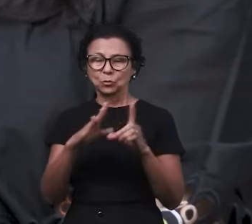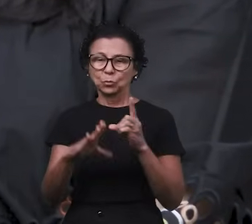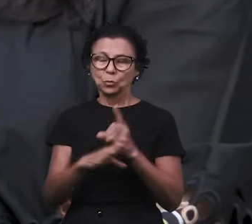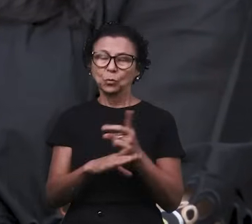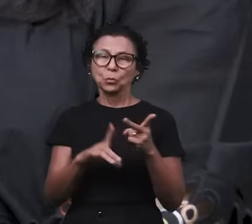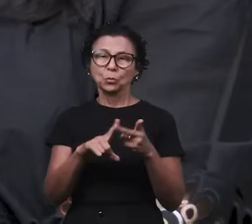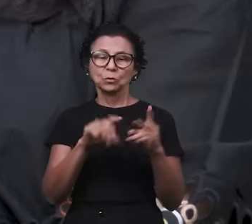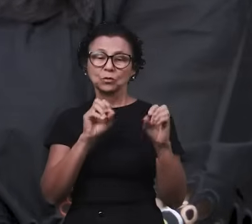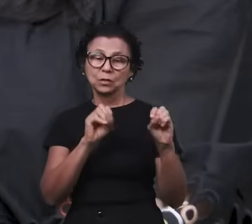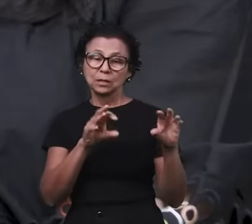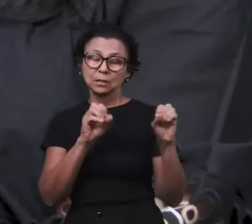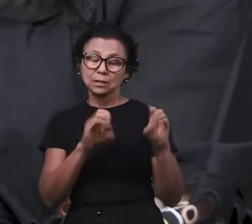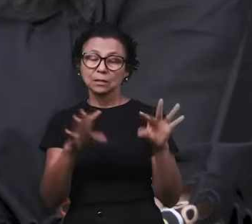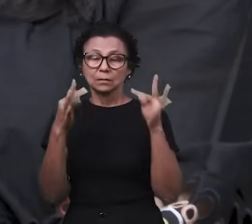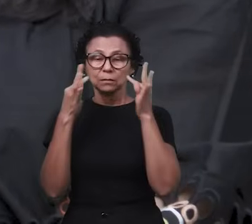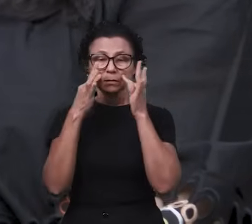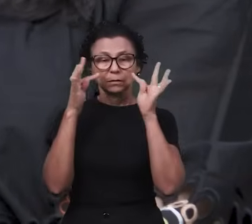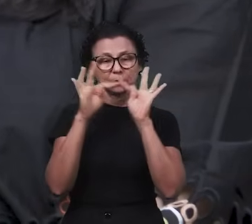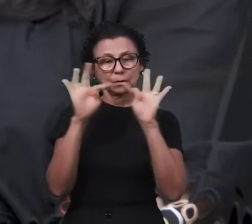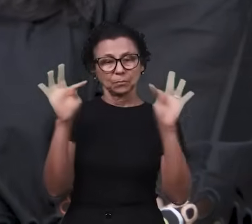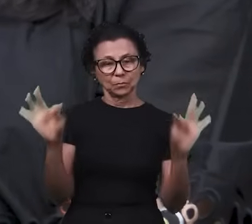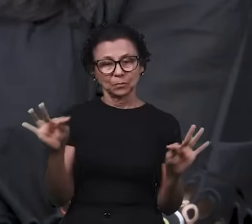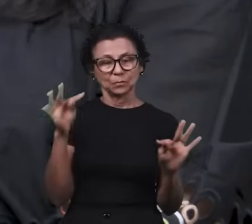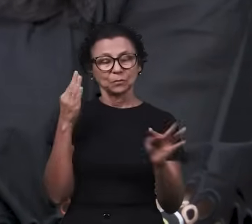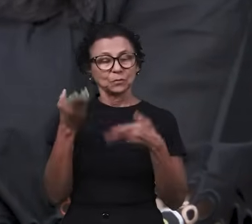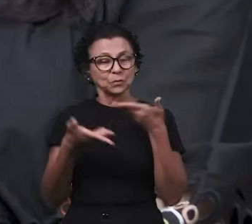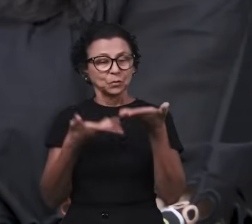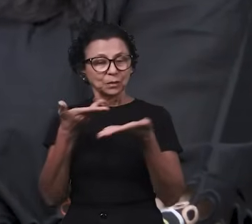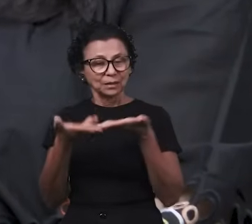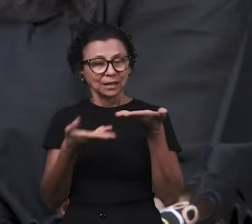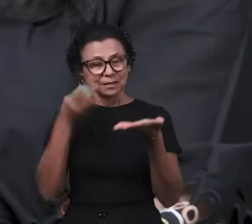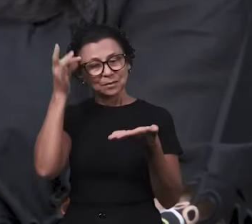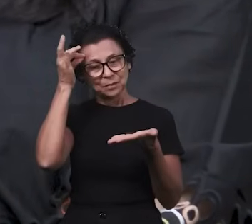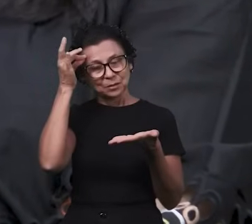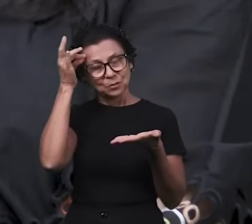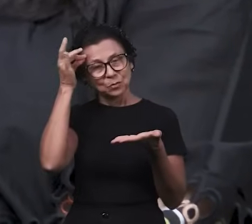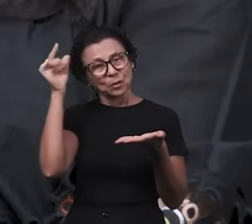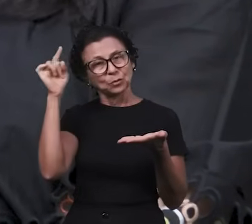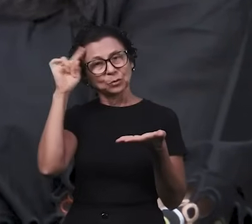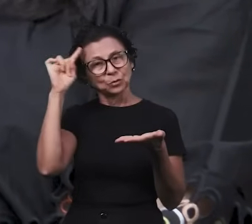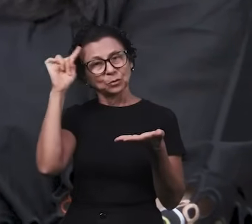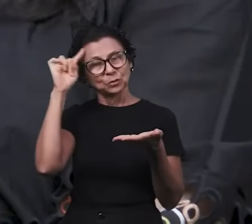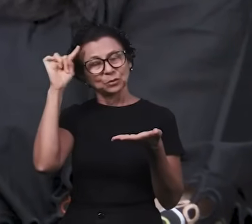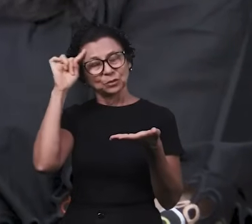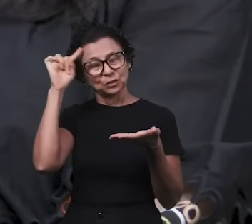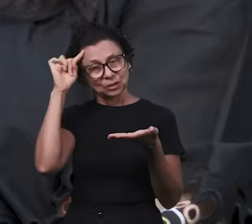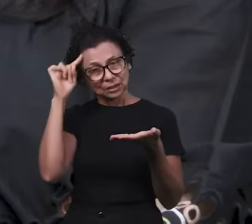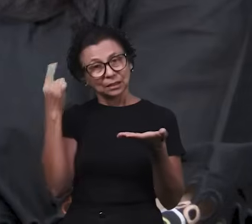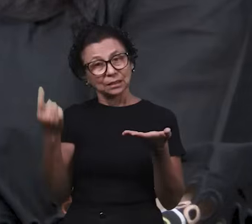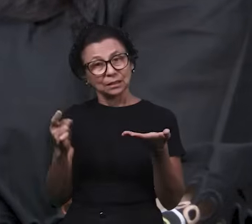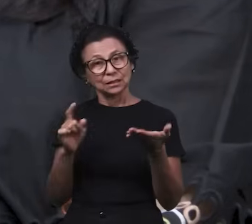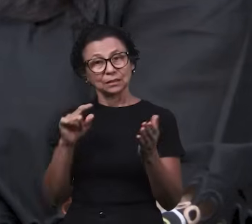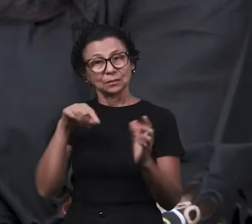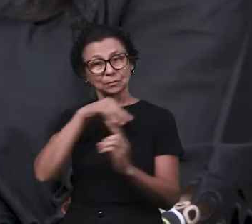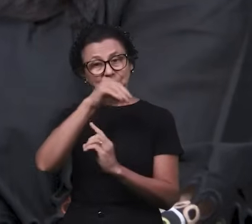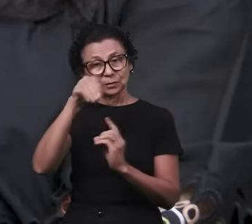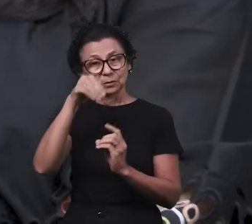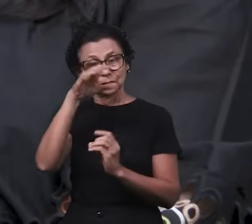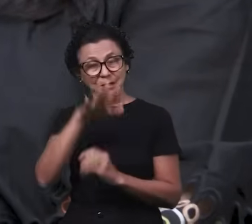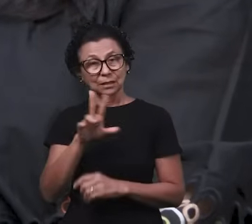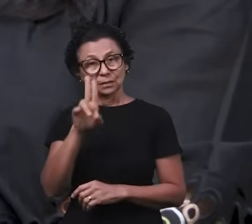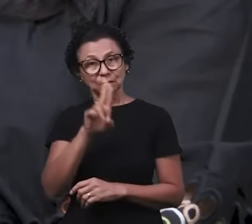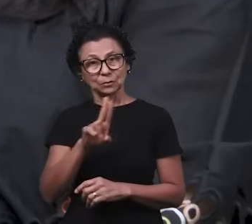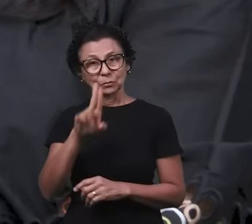de ensino, de testemunho e de cuidado espiritual diário. E o uso dos recursos da graça, eles